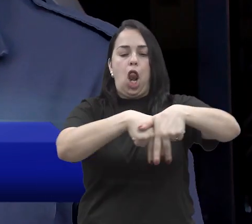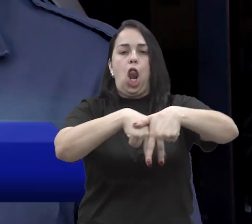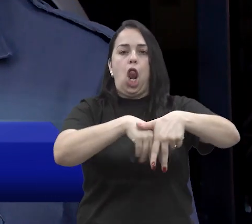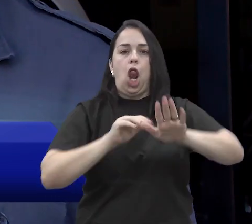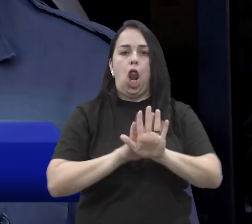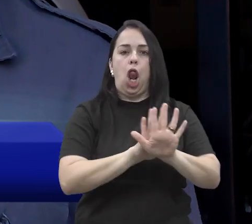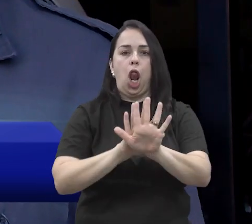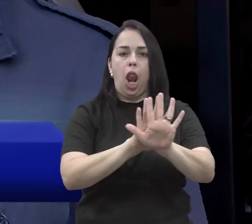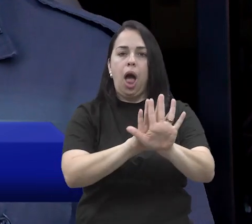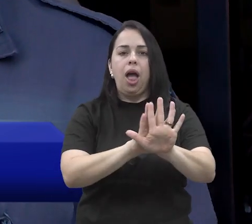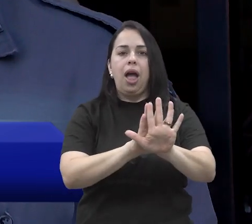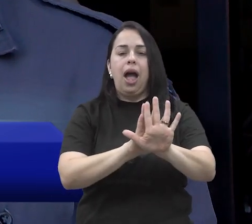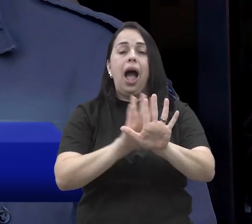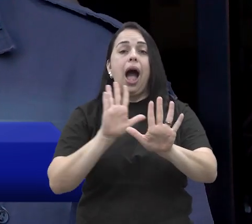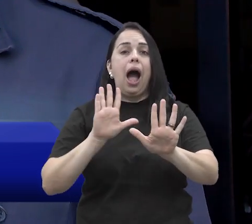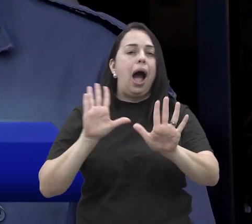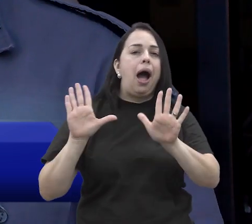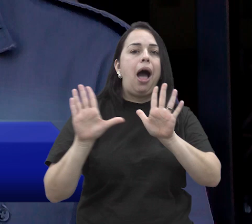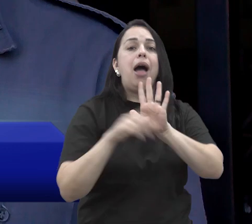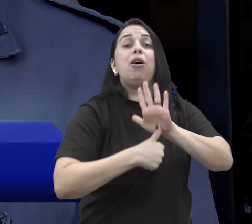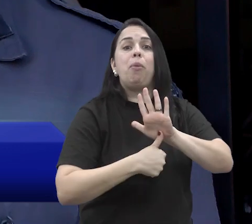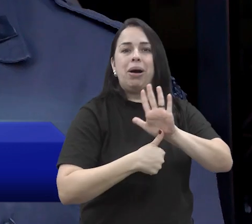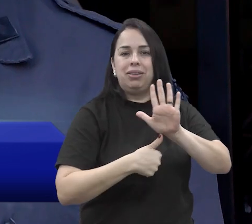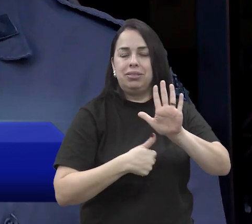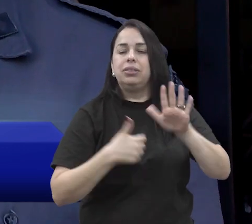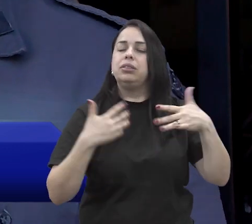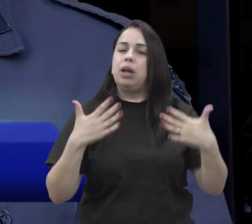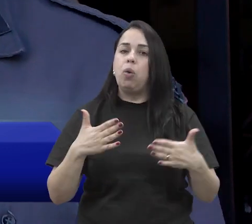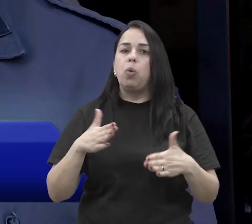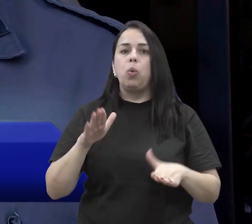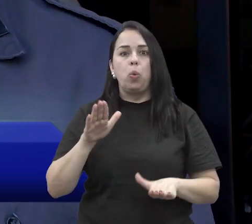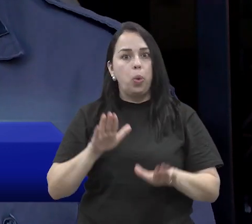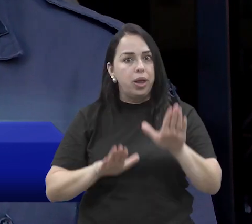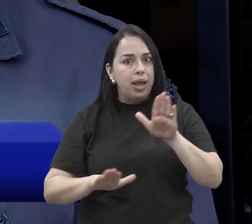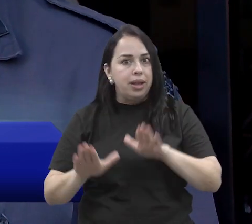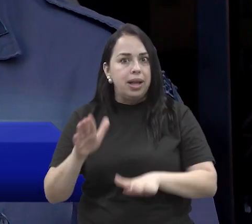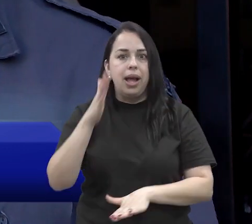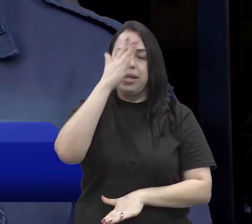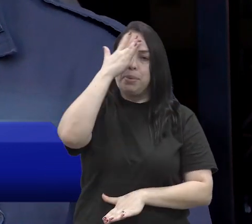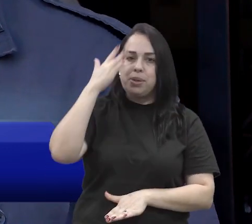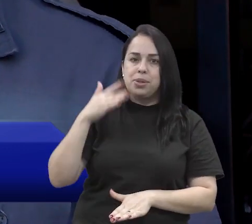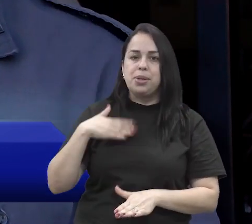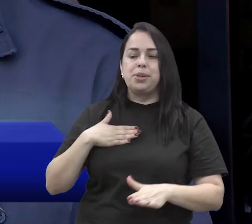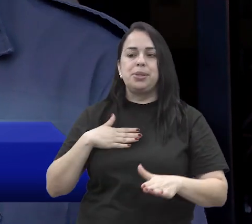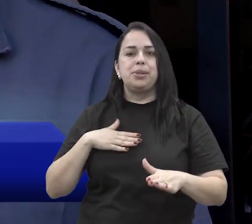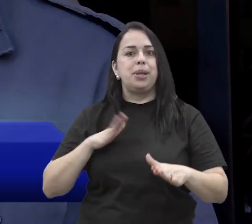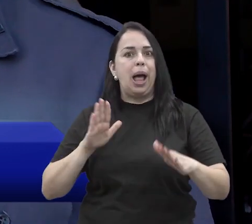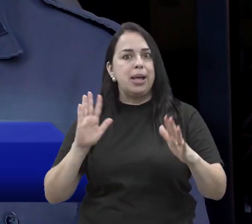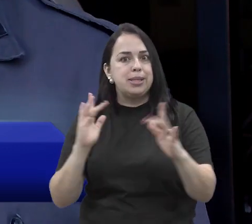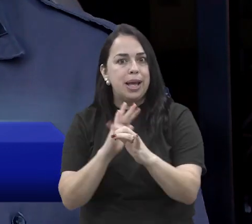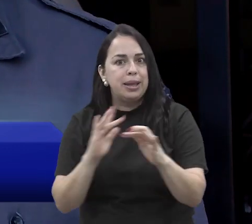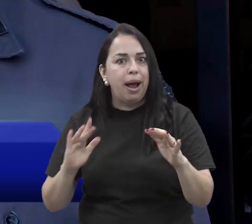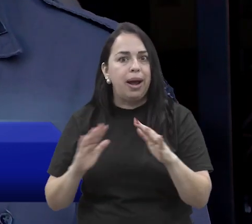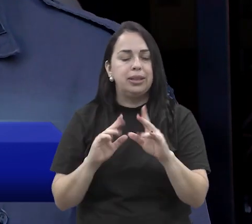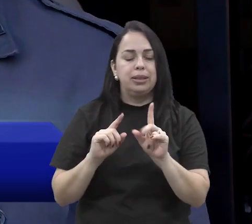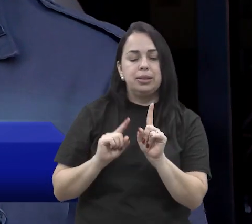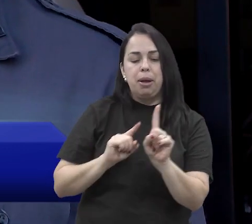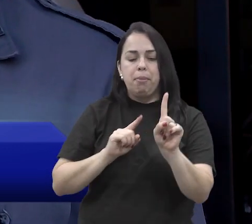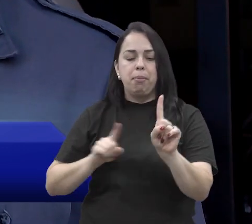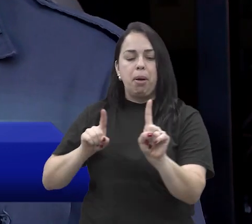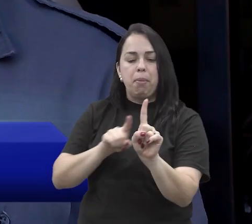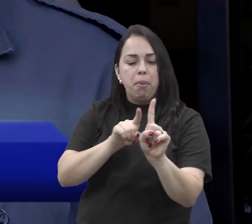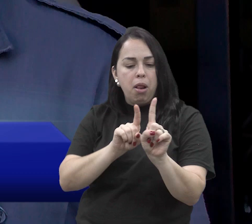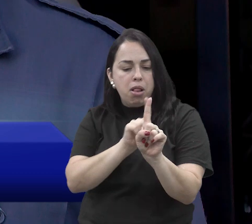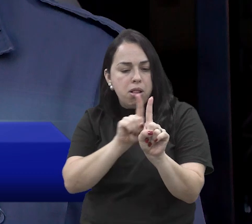uma aglomeração de pessoas. Por exemplo, bater carteira, né? Os batedores de carteira que se valem